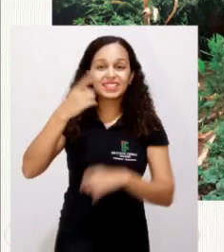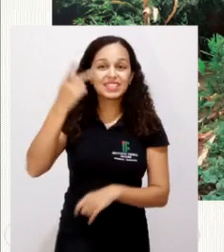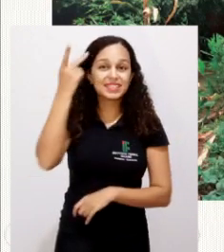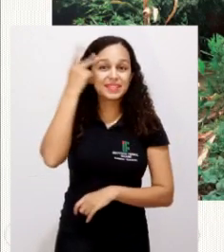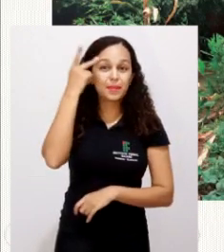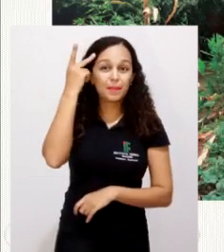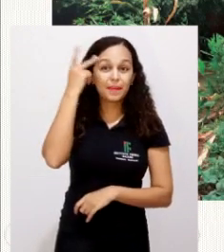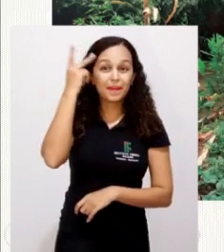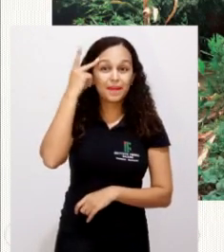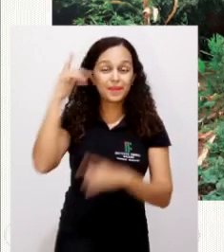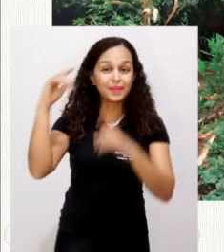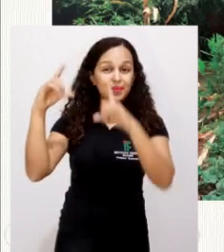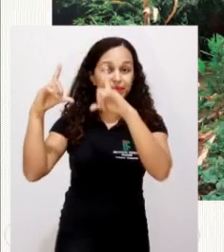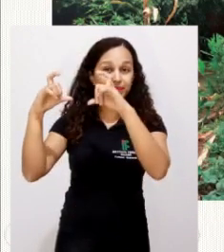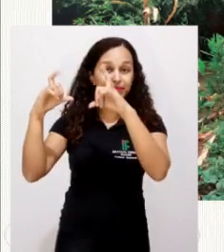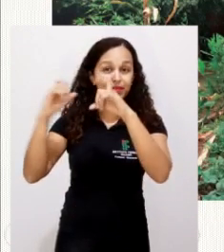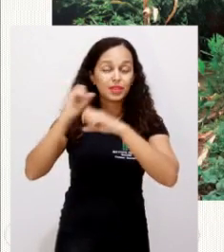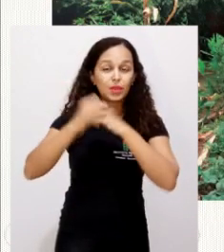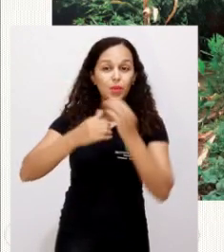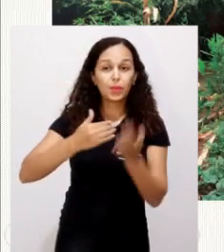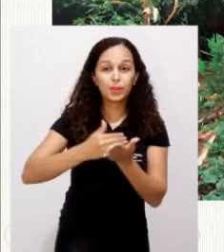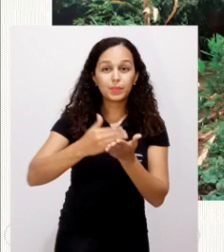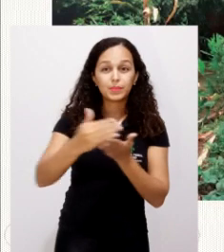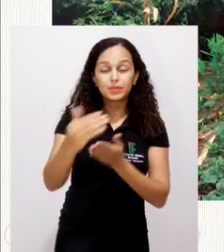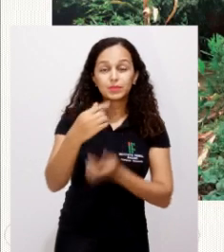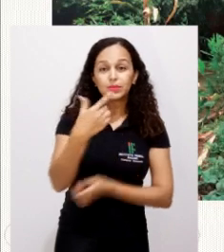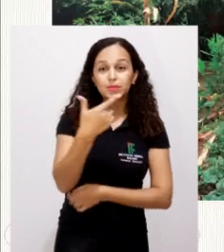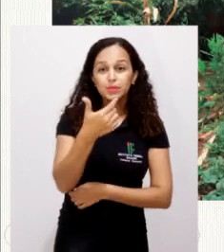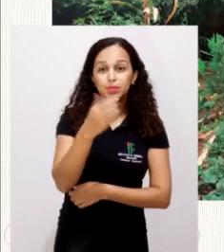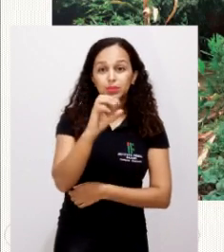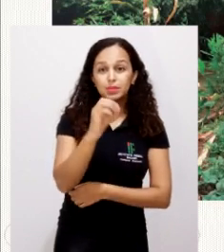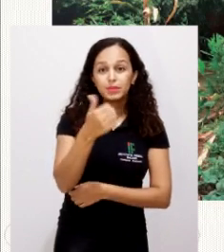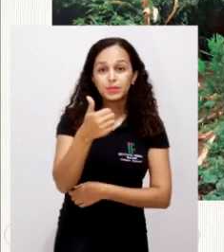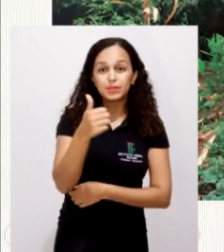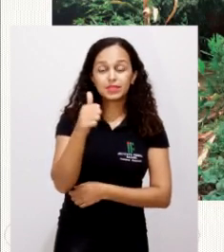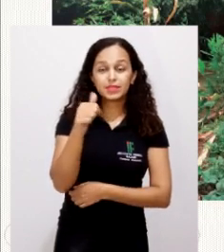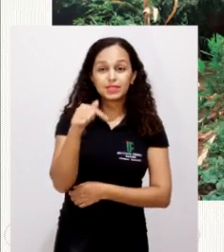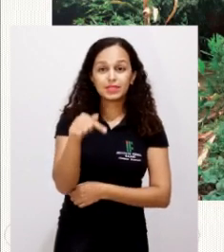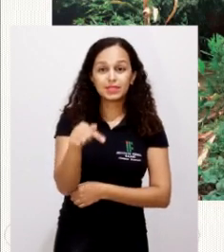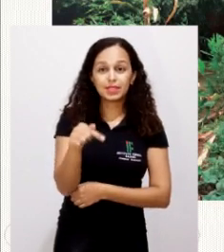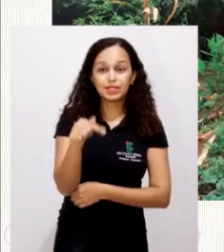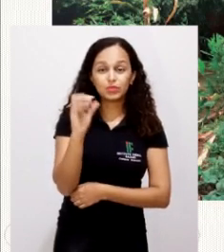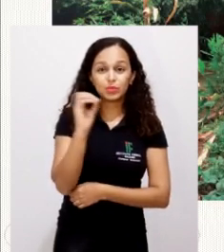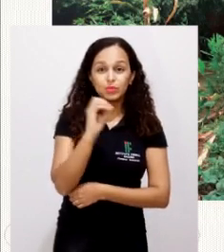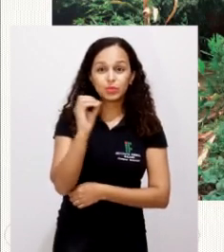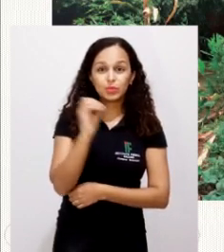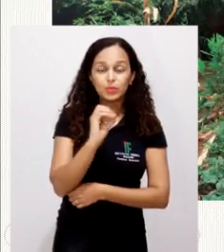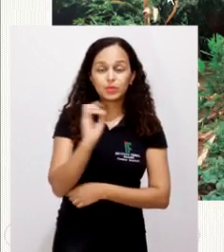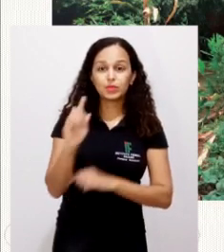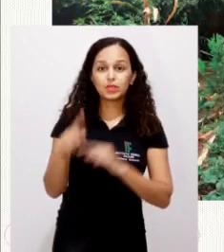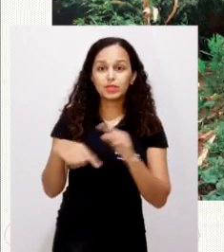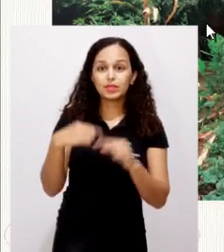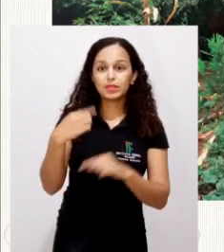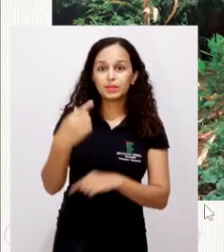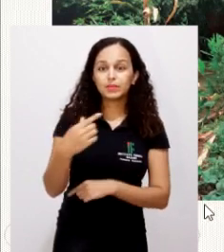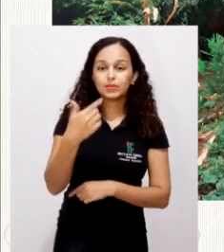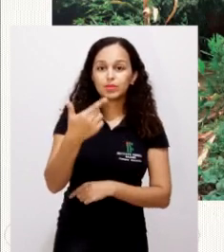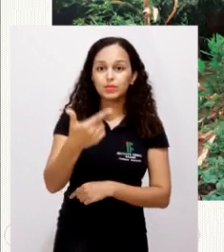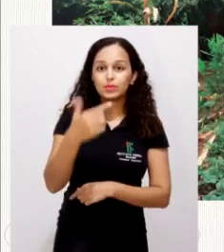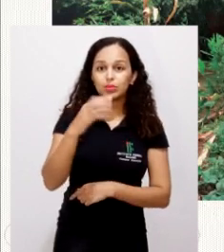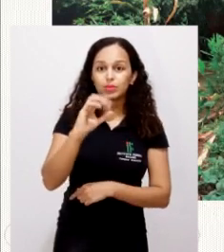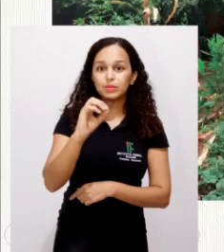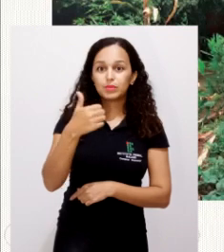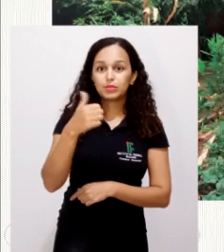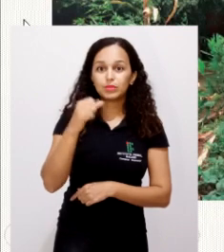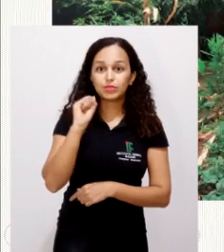Paulo, em que iniciou em 2017, e em outubro de 2017, em fevereiro de 2018, a gente já consegue